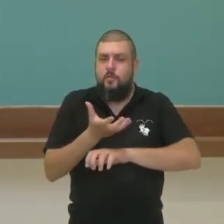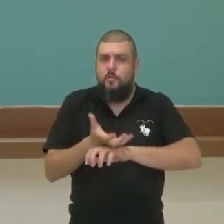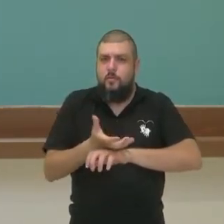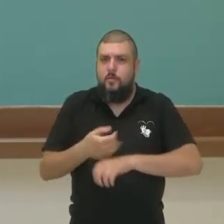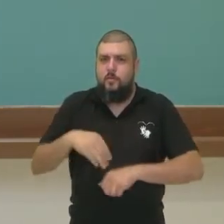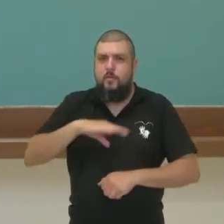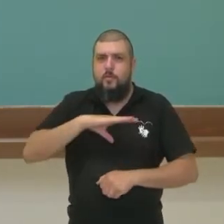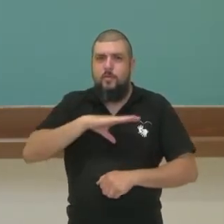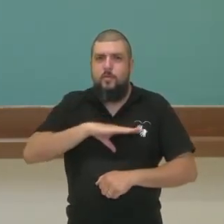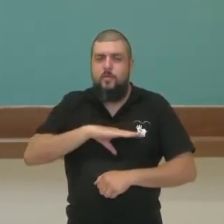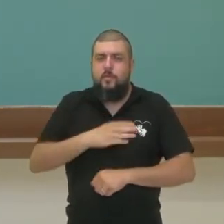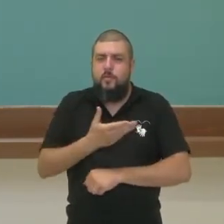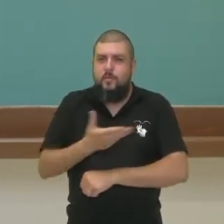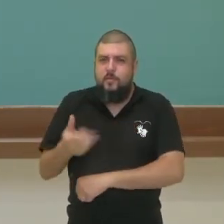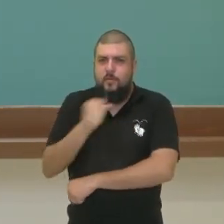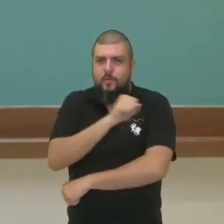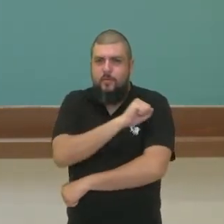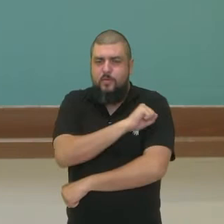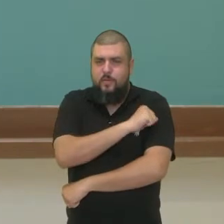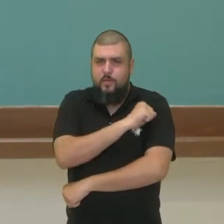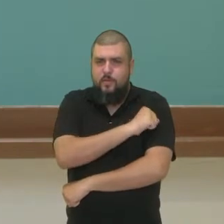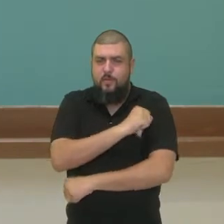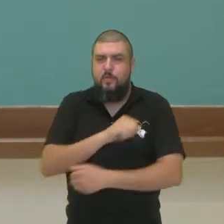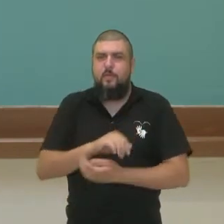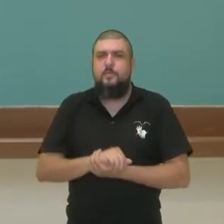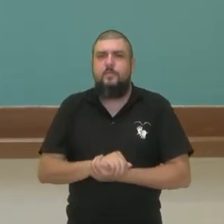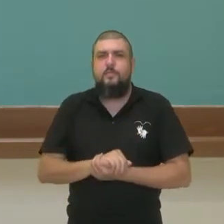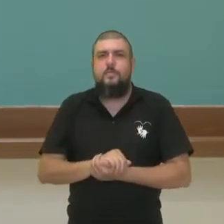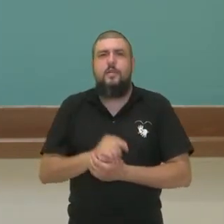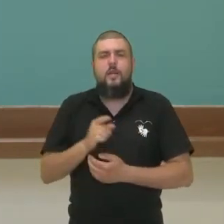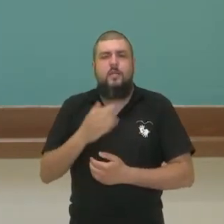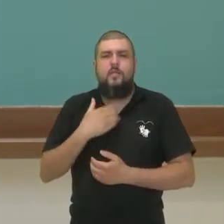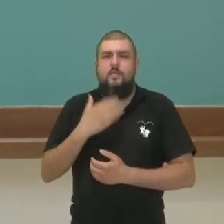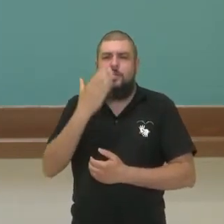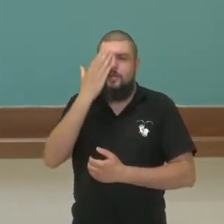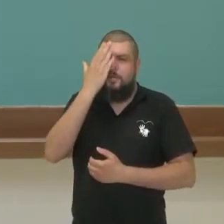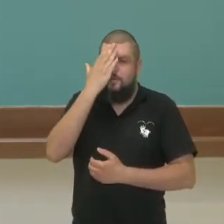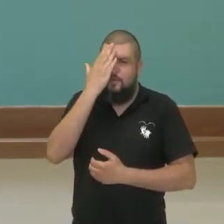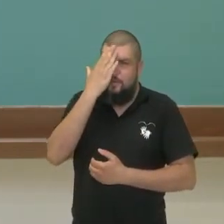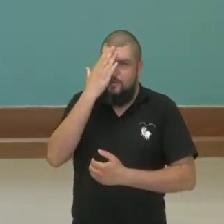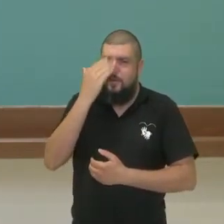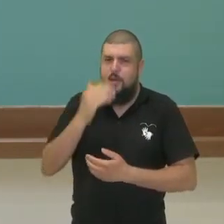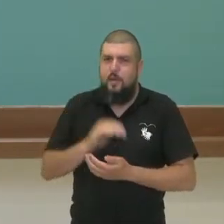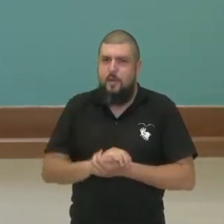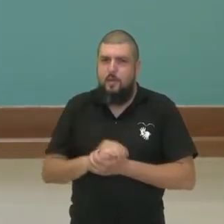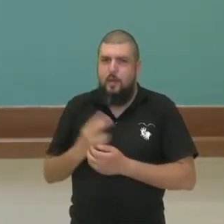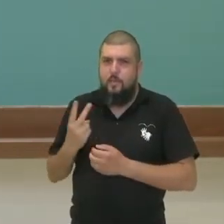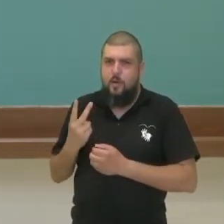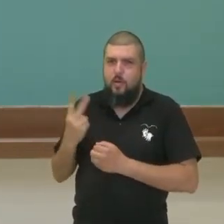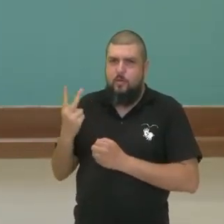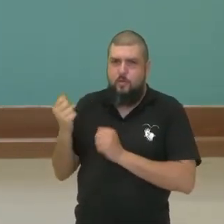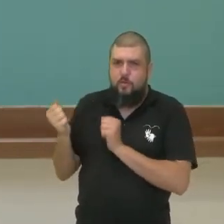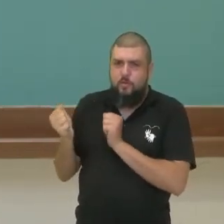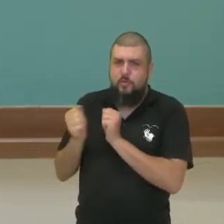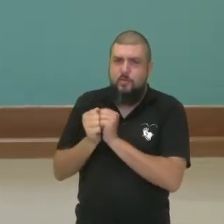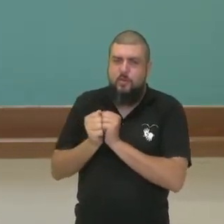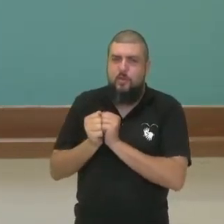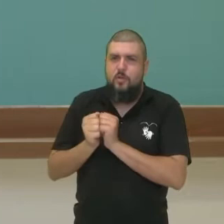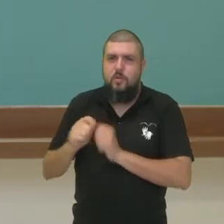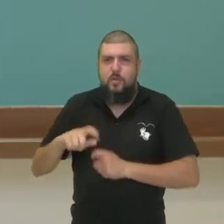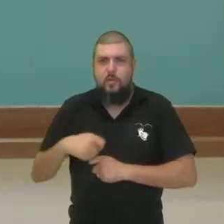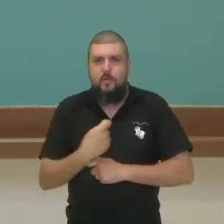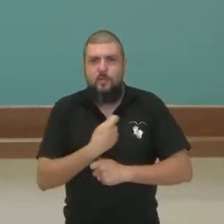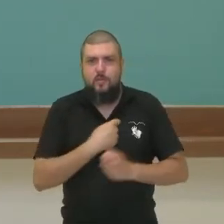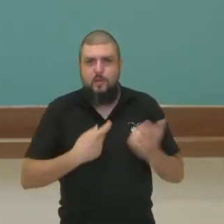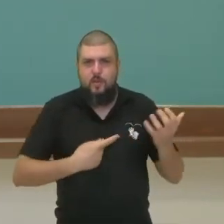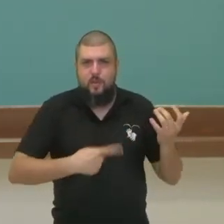portuguesa, 8º ano. E você sabe que eu nunca estou sozinho. Quem está comigo aqui? Olha lá, é